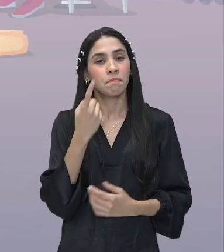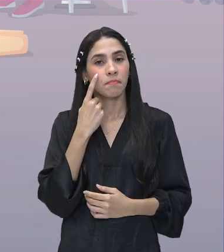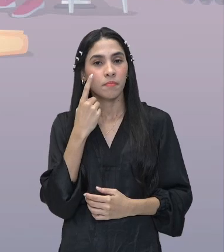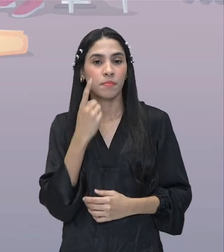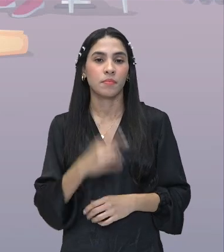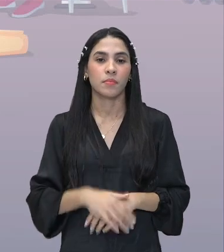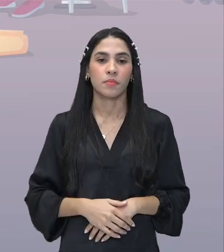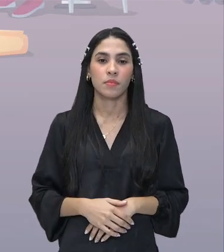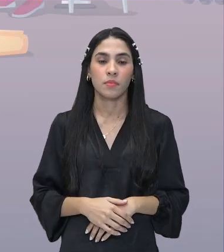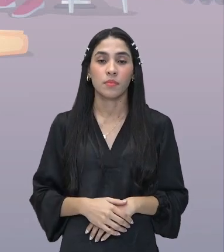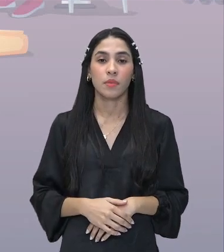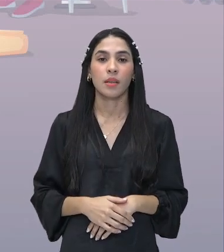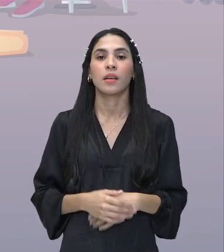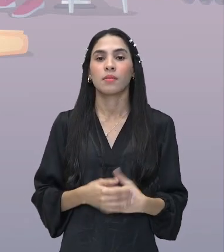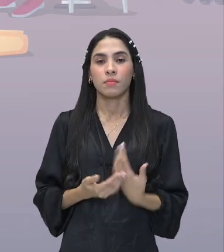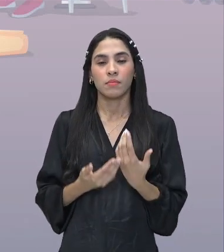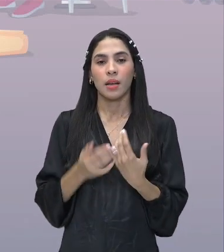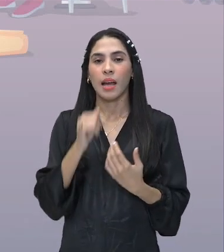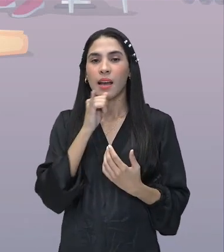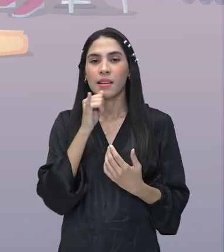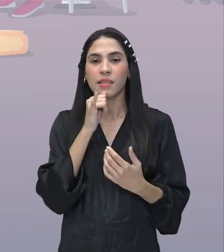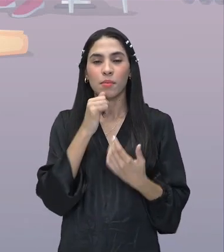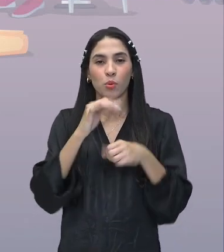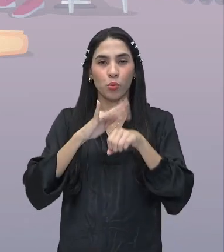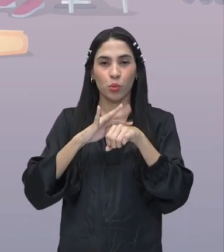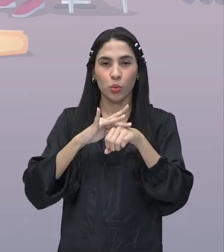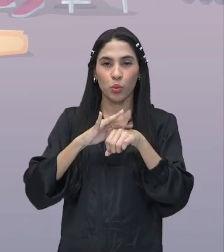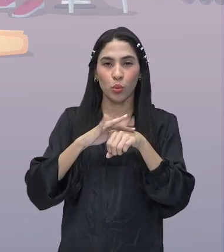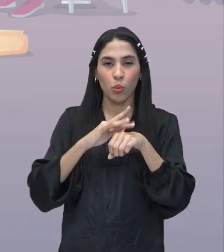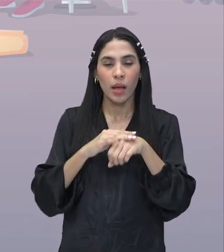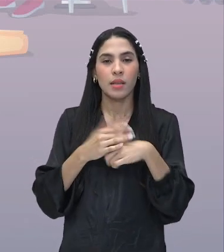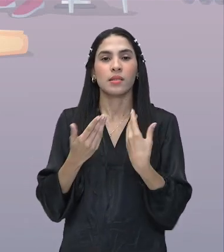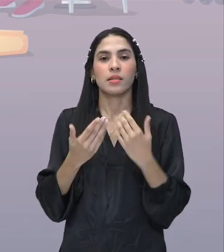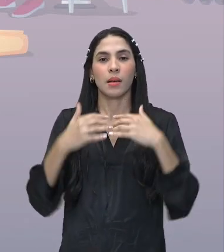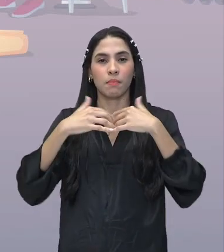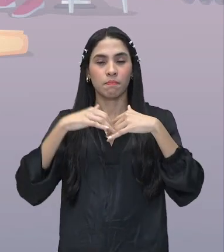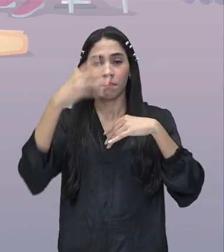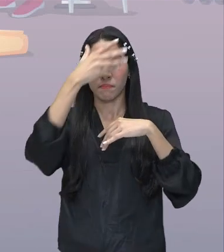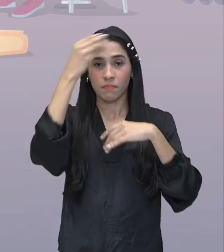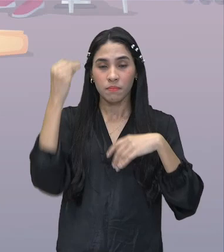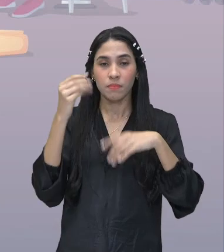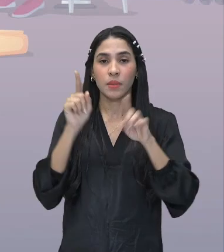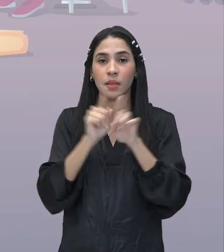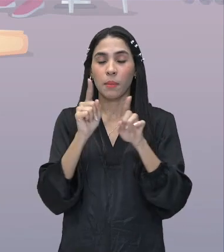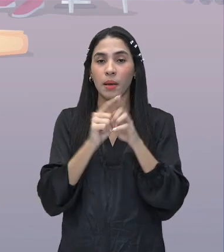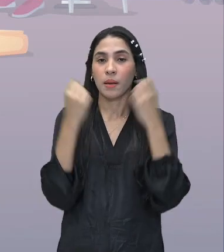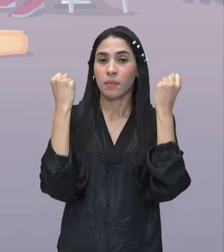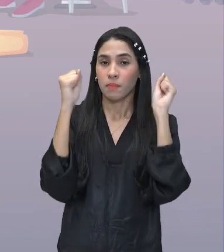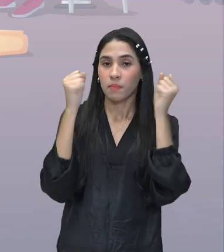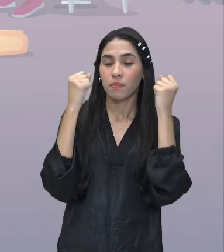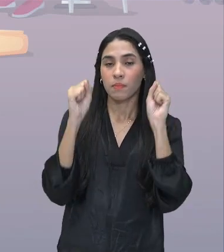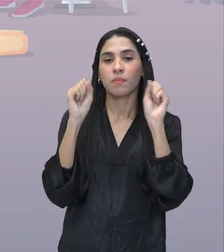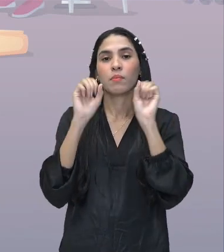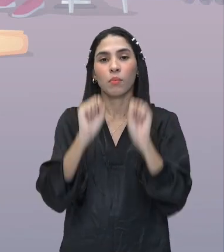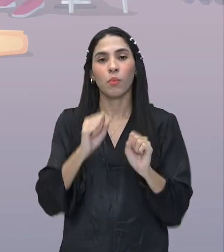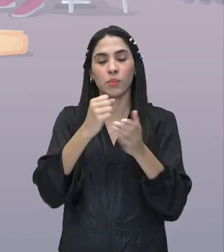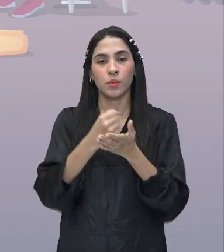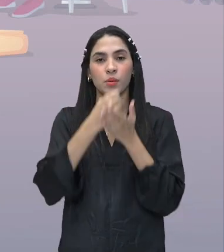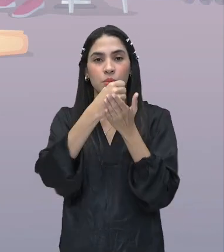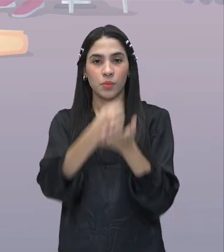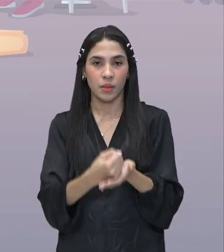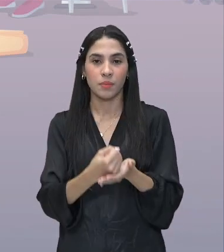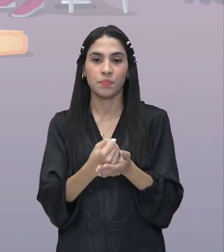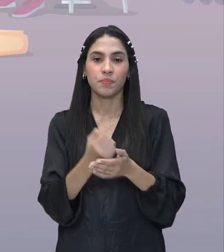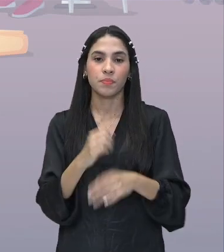aí o Alzheimer, por exemplo, né? Então a atividade física, o exercício físico, ele vem contribuir,